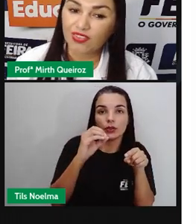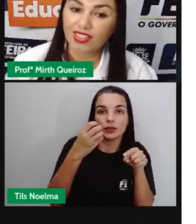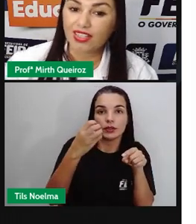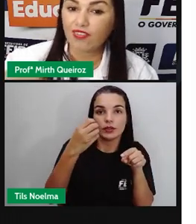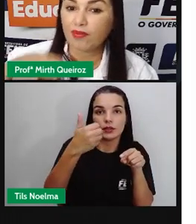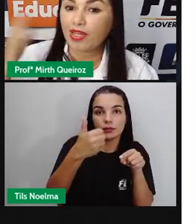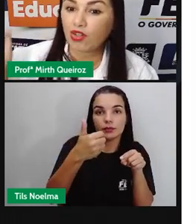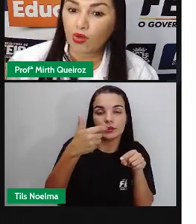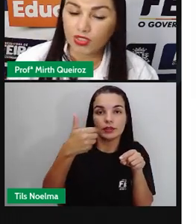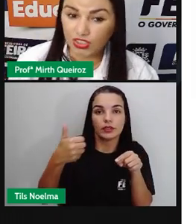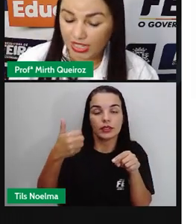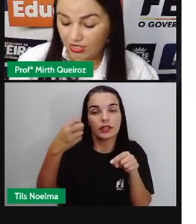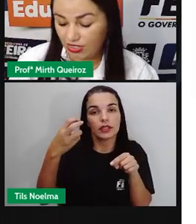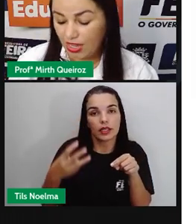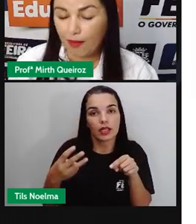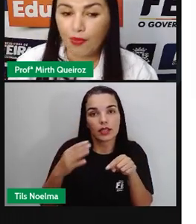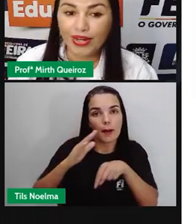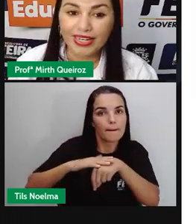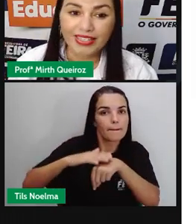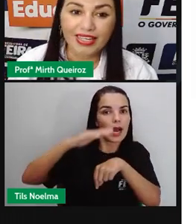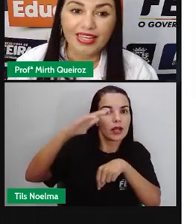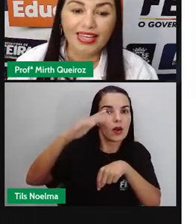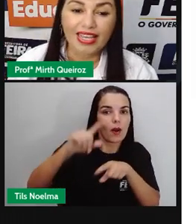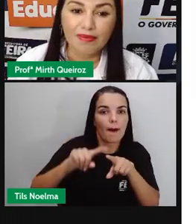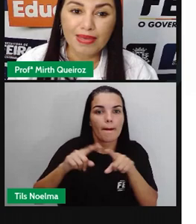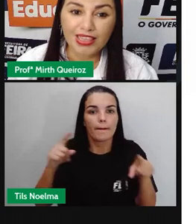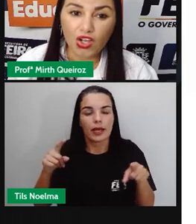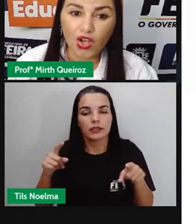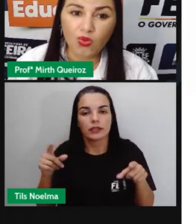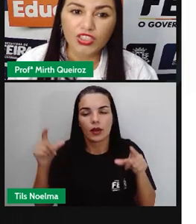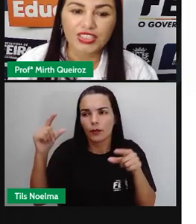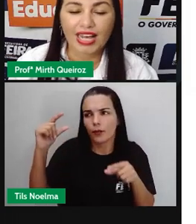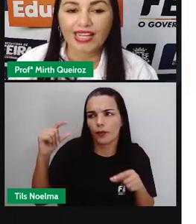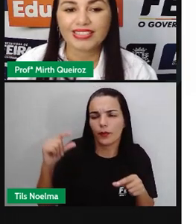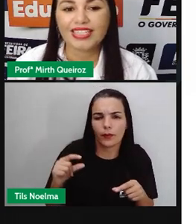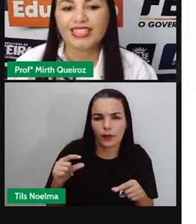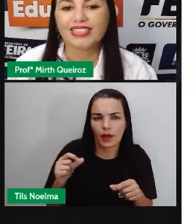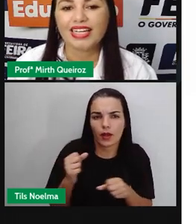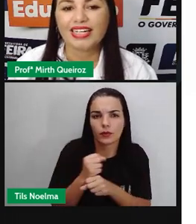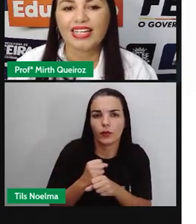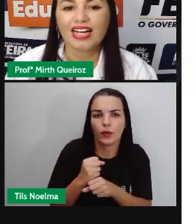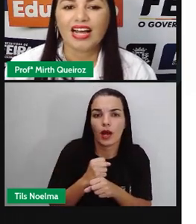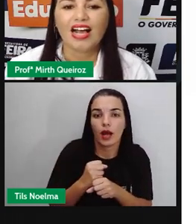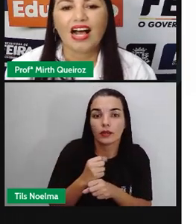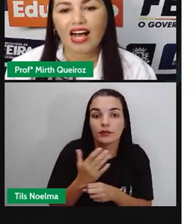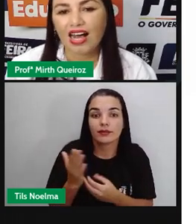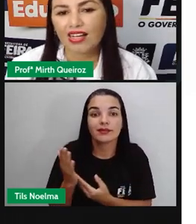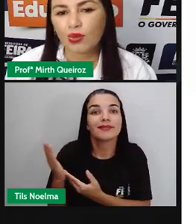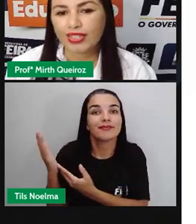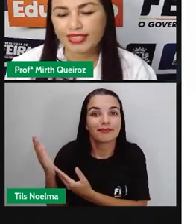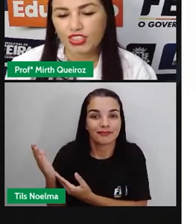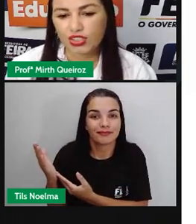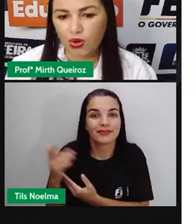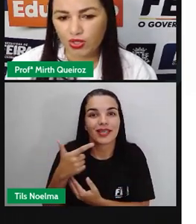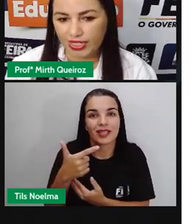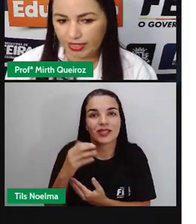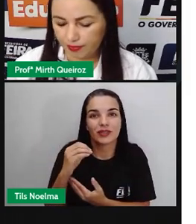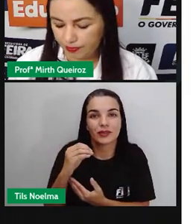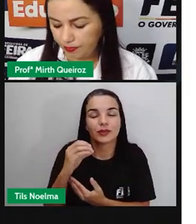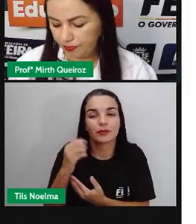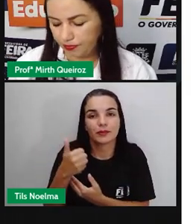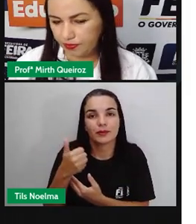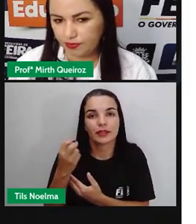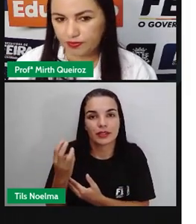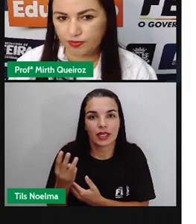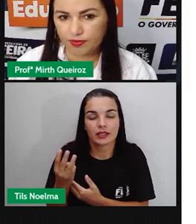intestinais para que teve em maior quantidade porém em menor quantidade seria a doença de